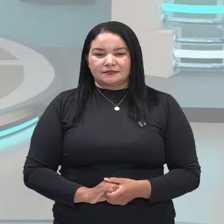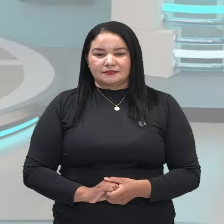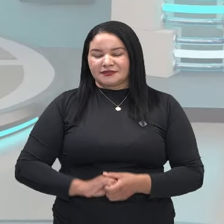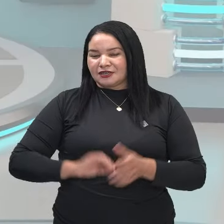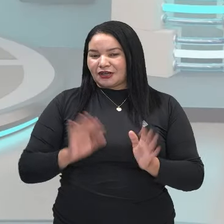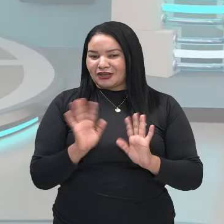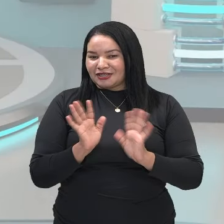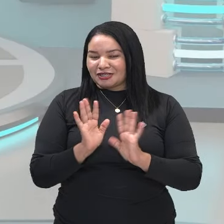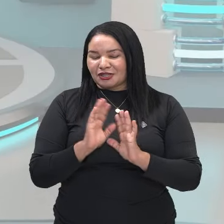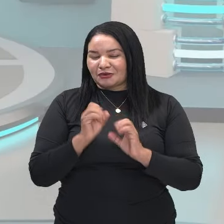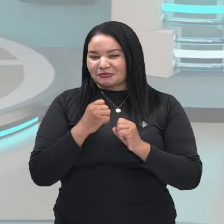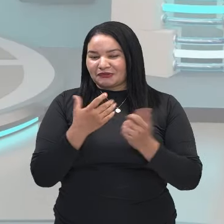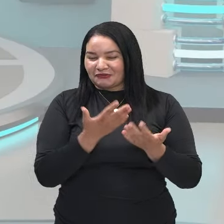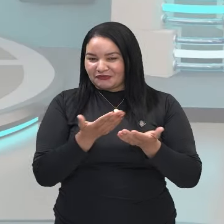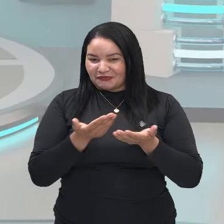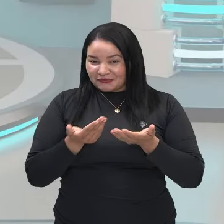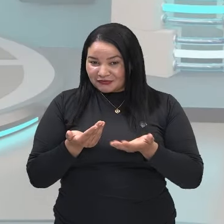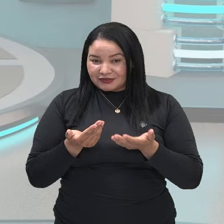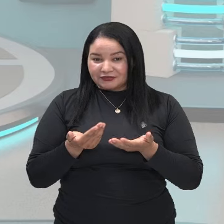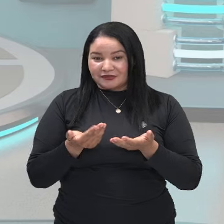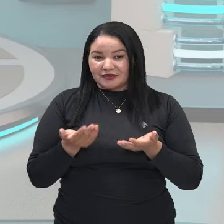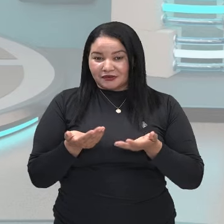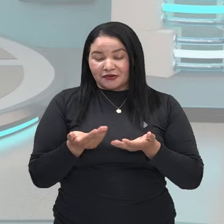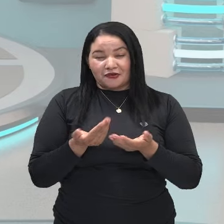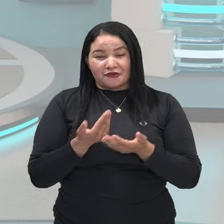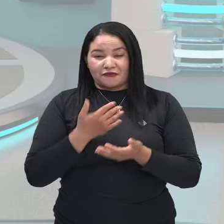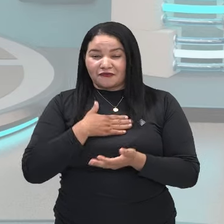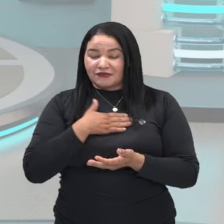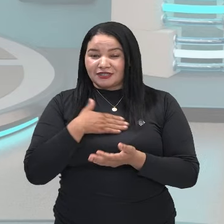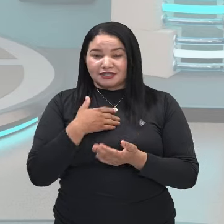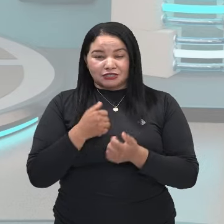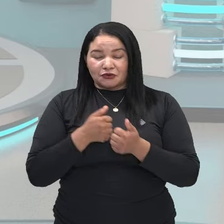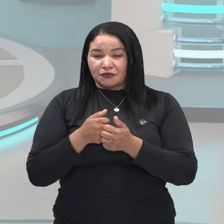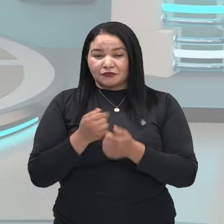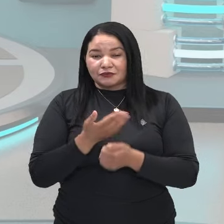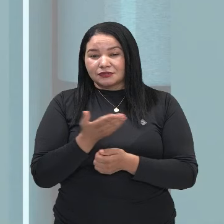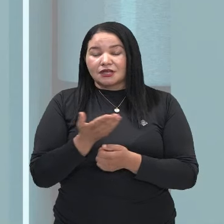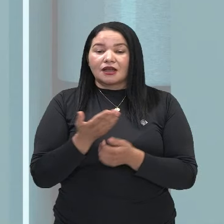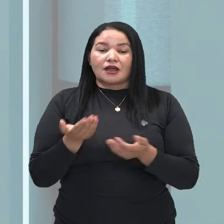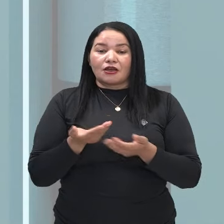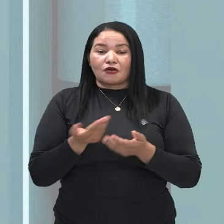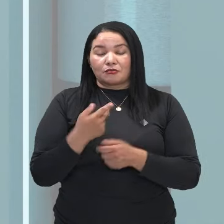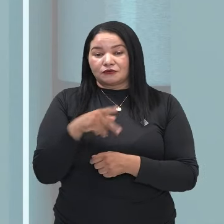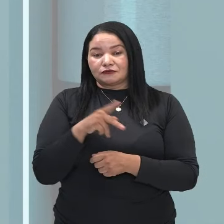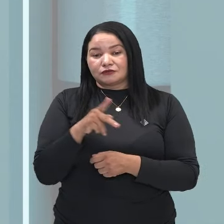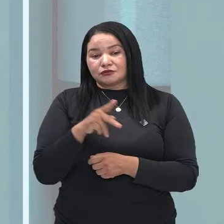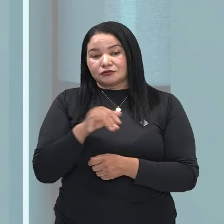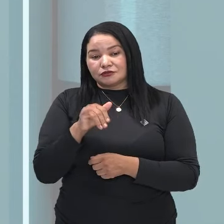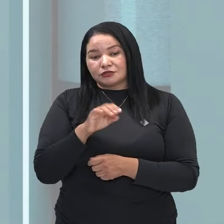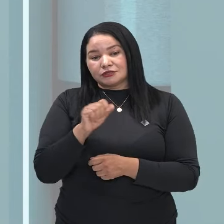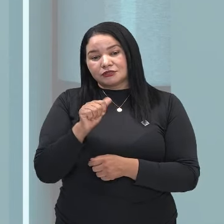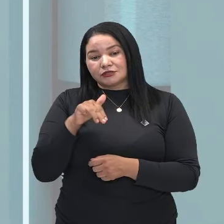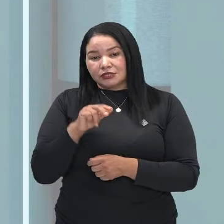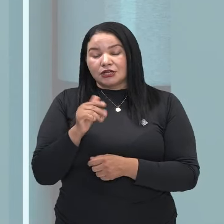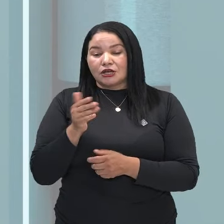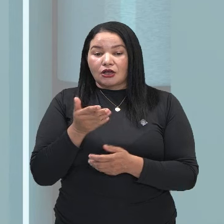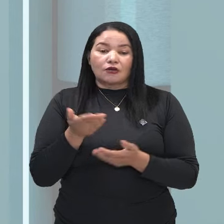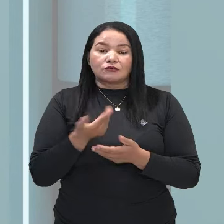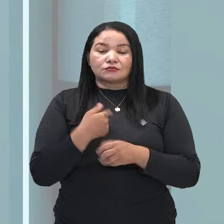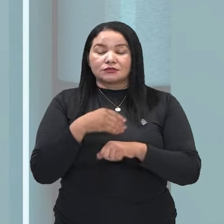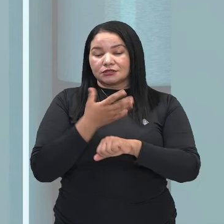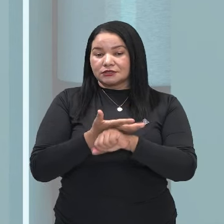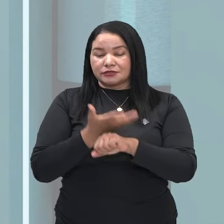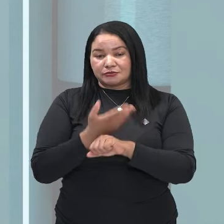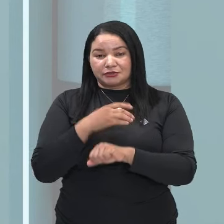Olá, olá! Sejam todos muito bem-vindos. É um prazer ter todos vocês aqui. Eu sou o professor Jean Torres, do componente de